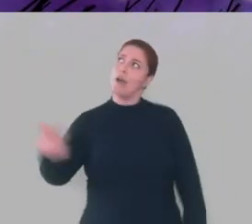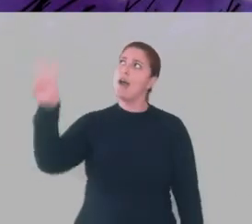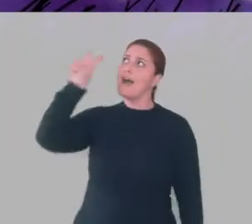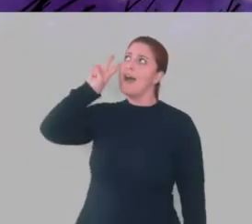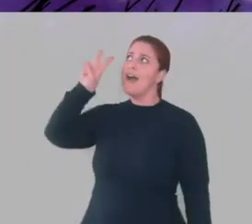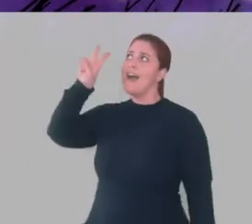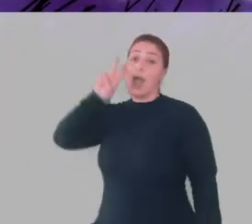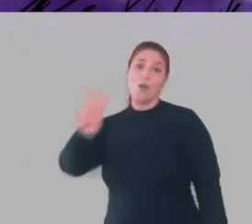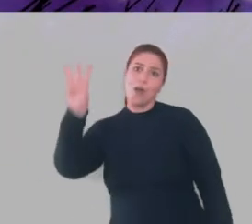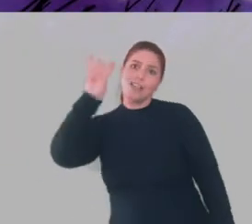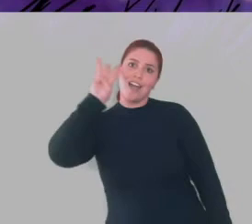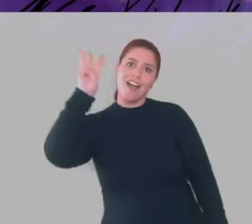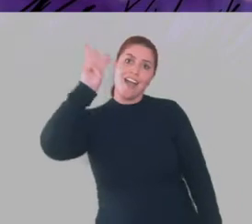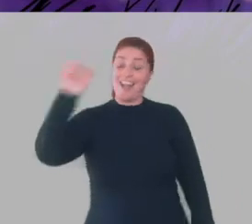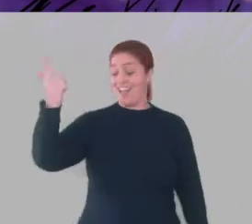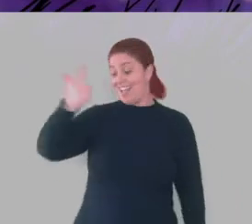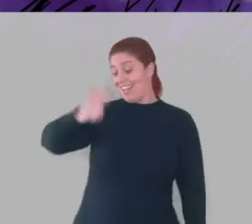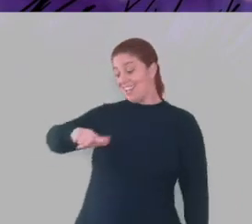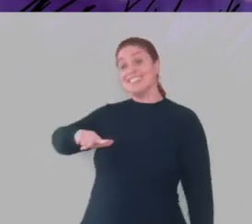Segunda e terça-feira vai vir.